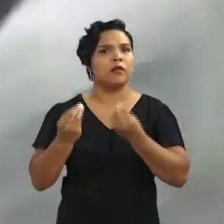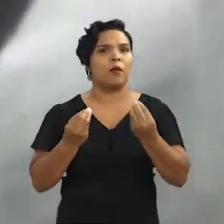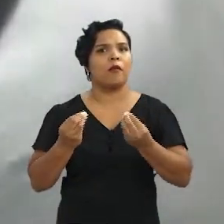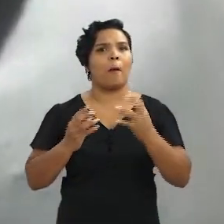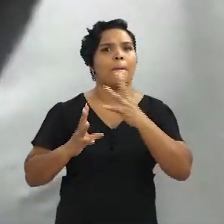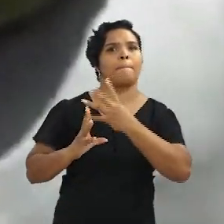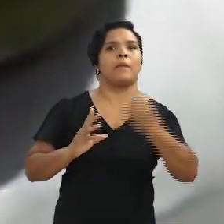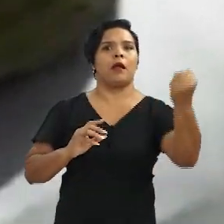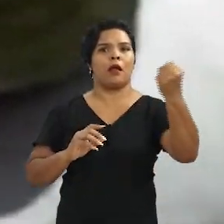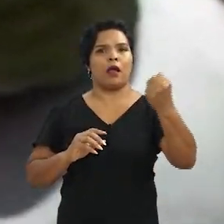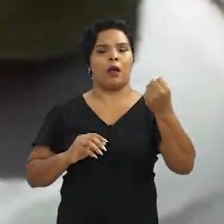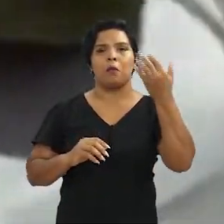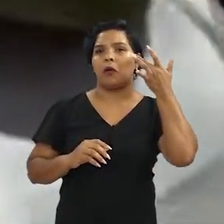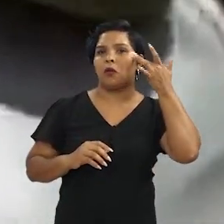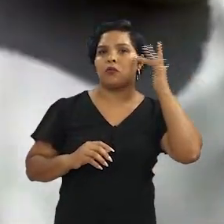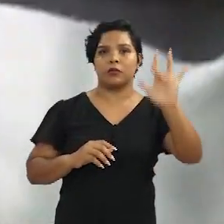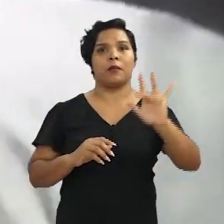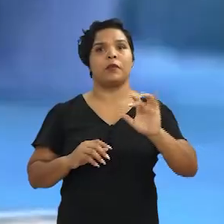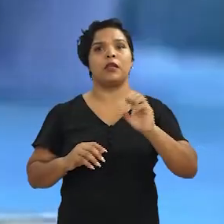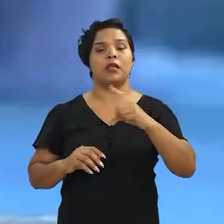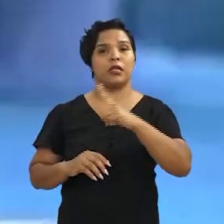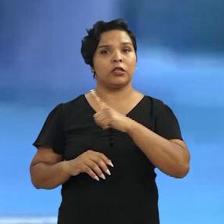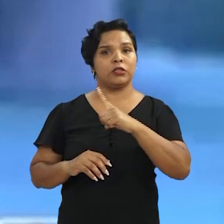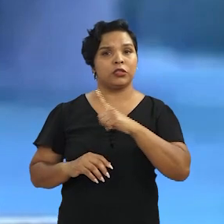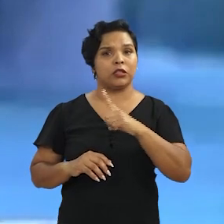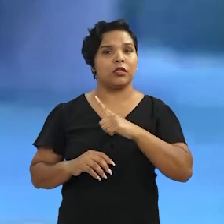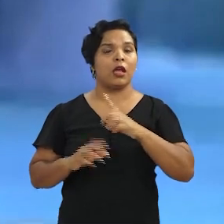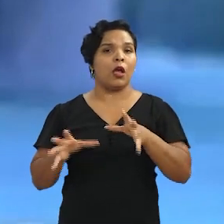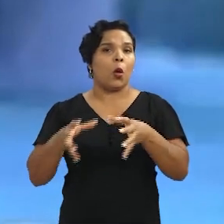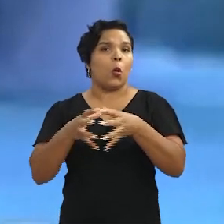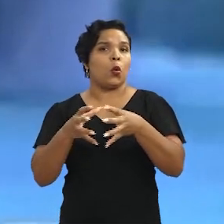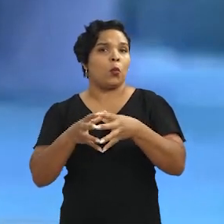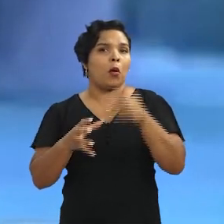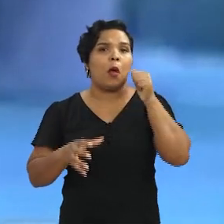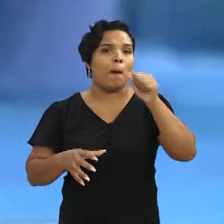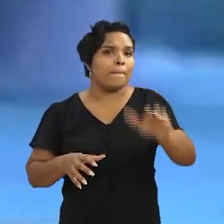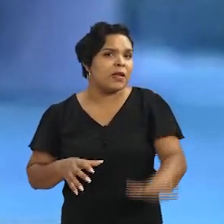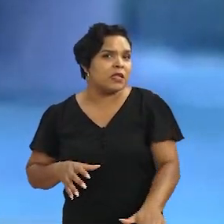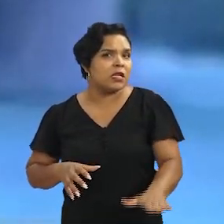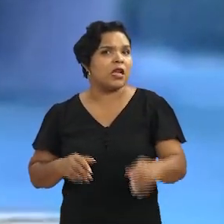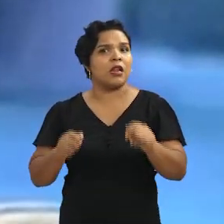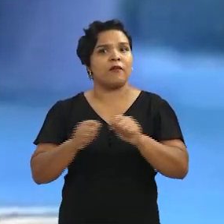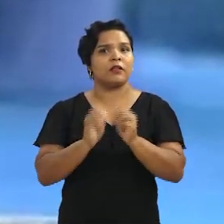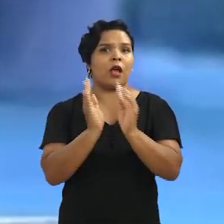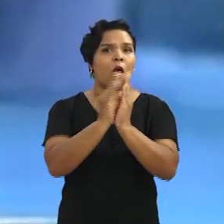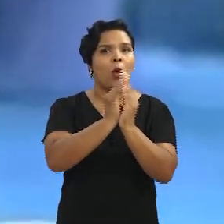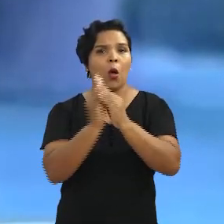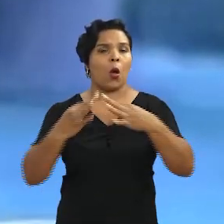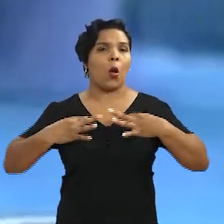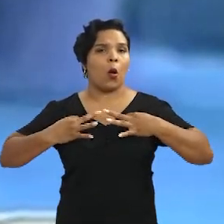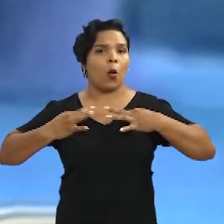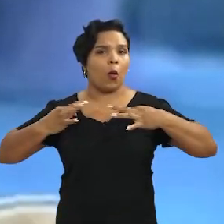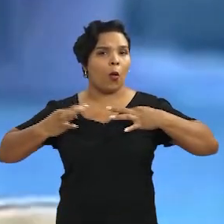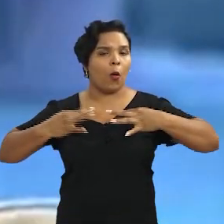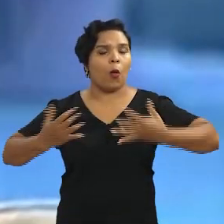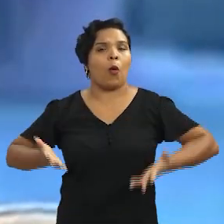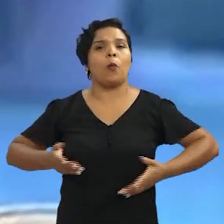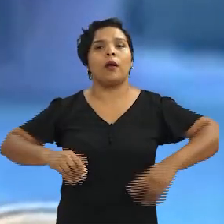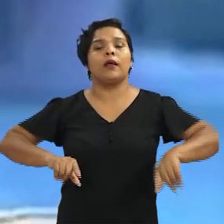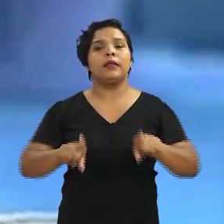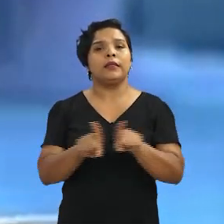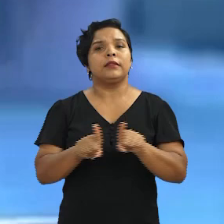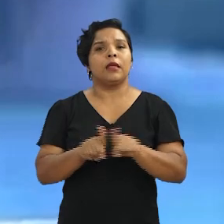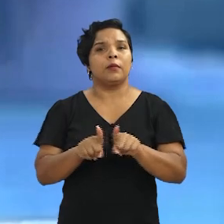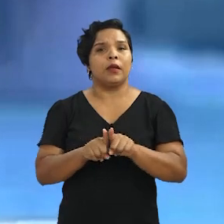não conheço o cangaceiro, como é que eles vão me carregar? Porque eu não sabia que existia esse negócio. Eu era uma menina, eu fazia roupa de boneca,